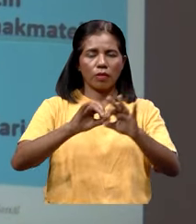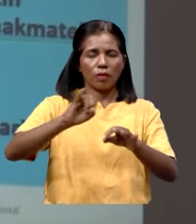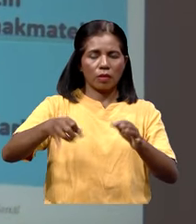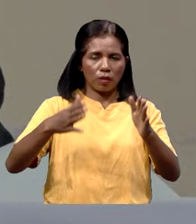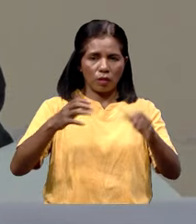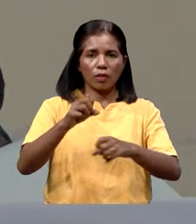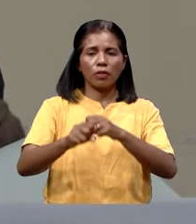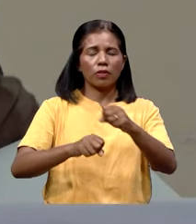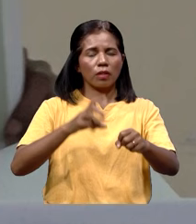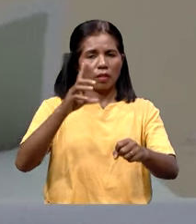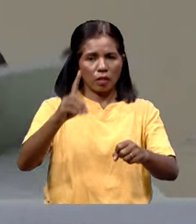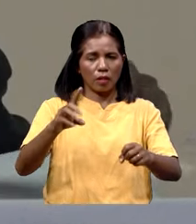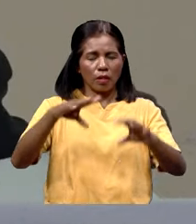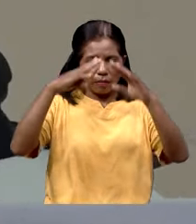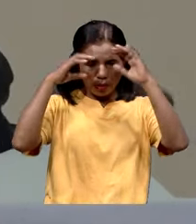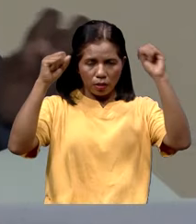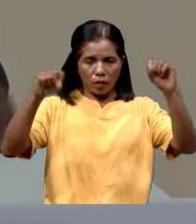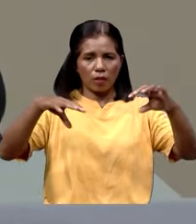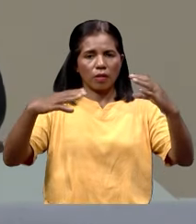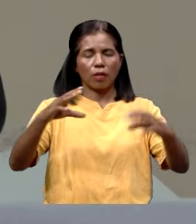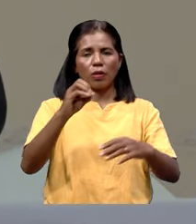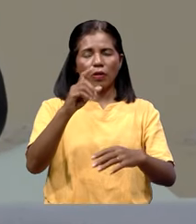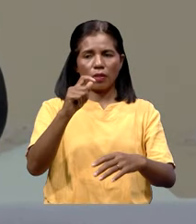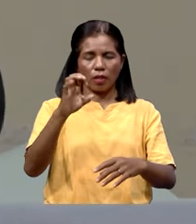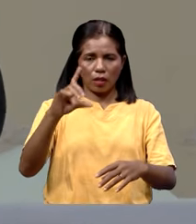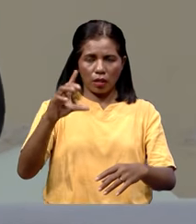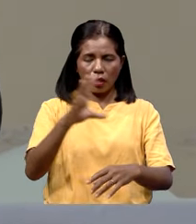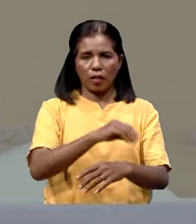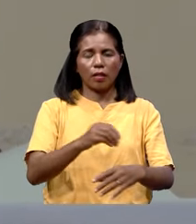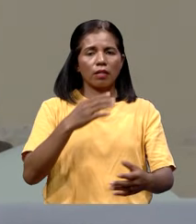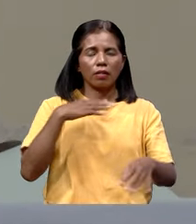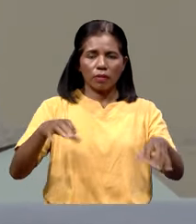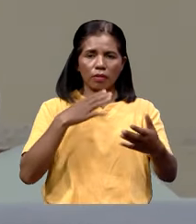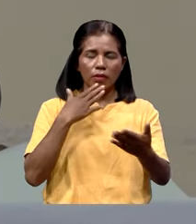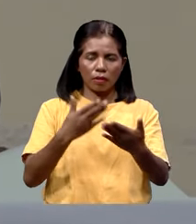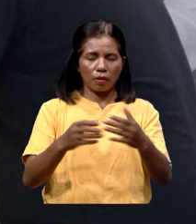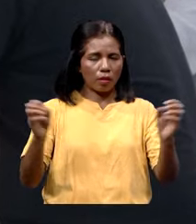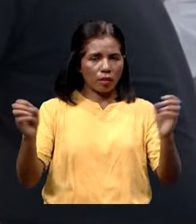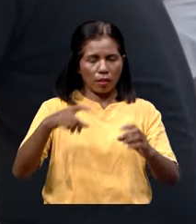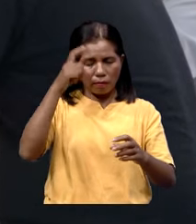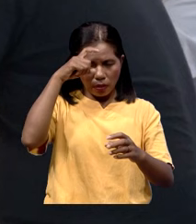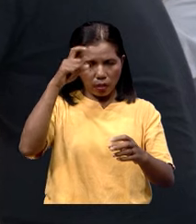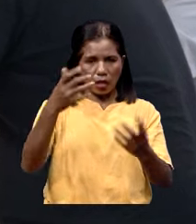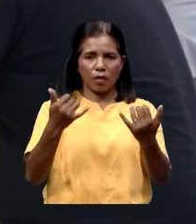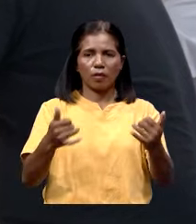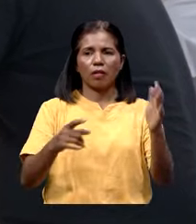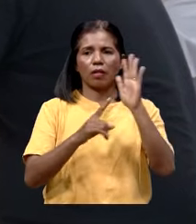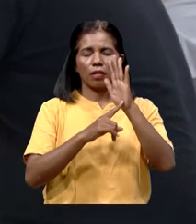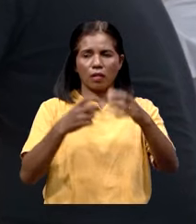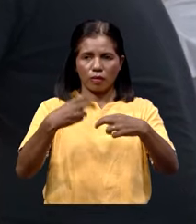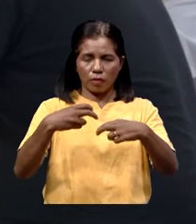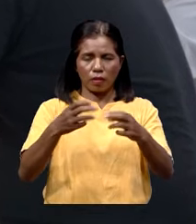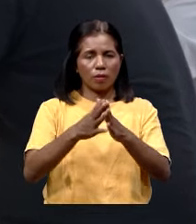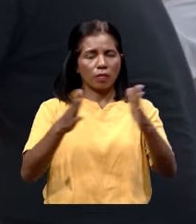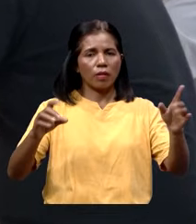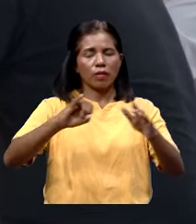ba sociedade, presidente e conselho imprensa, o telo o teateten, bem estar no menos conhecimento, magda daune saia nessa desafio ida,